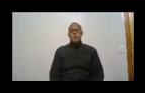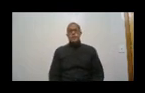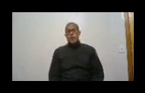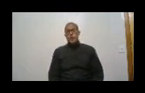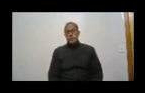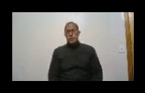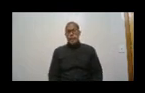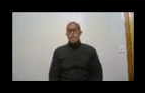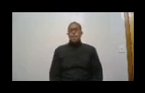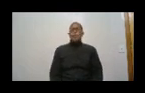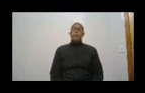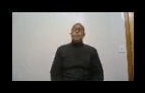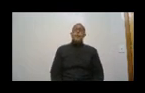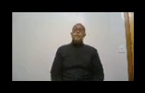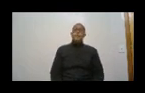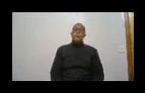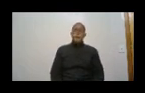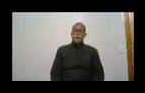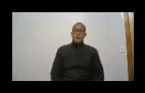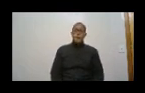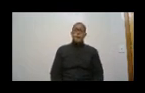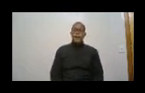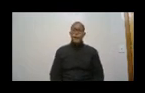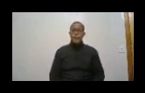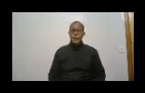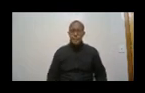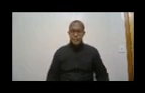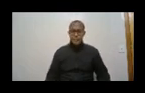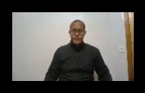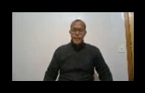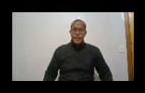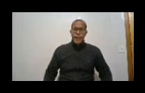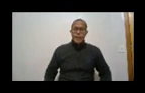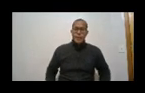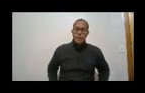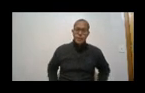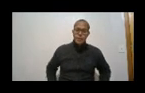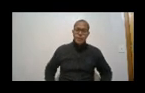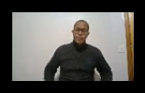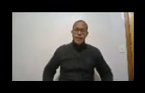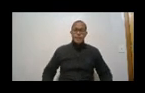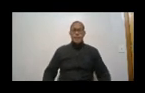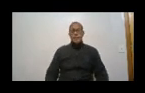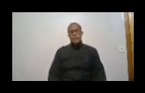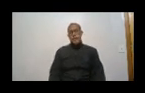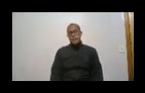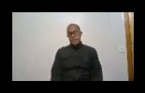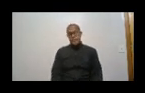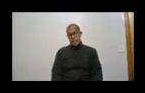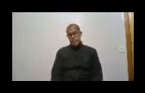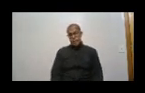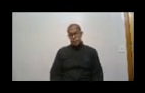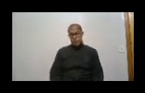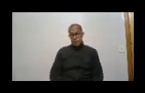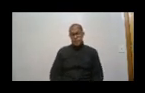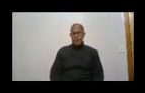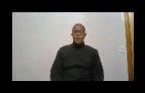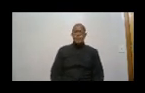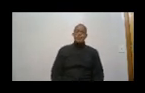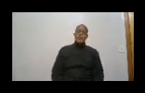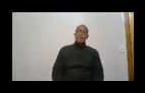horas e 11 da noite, tá? Então eu tomo ela de 8 em 8. O que é que vai acontecer? Aqui está mostrando que parte dessa droga administrada